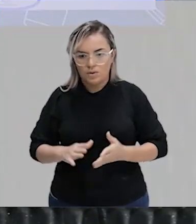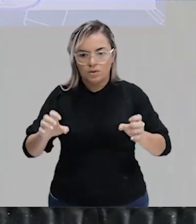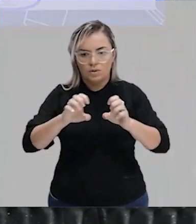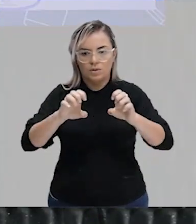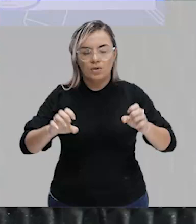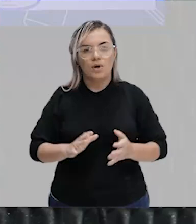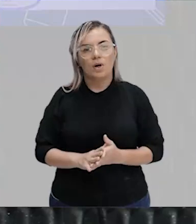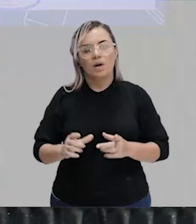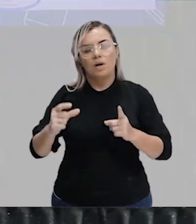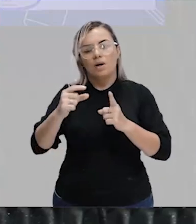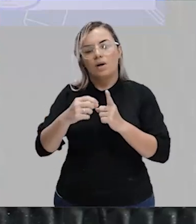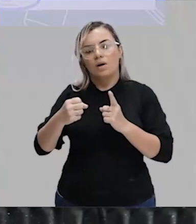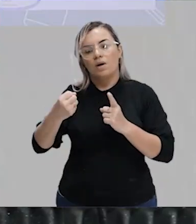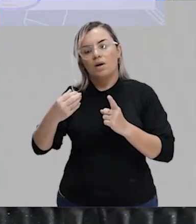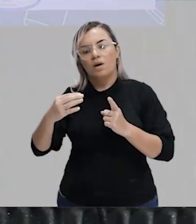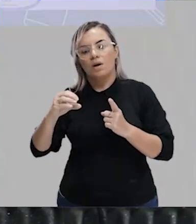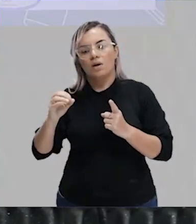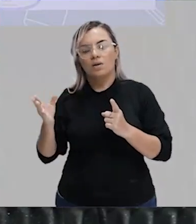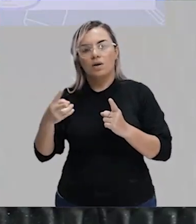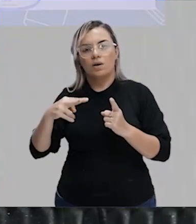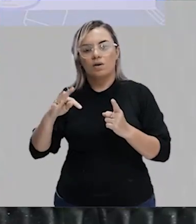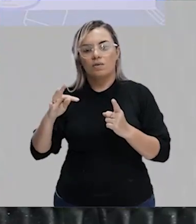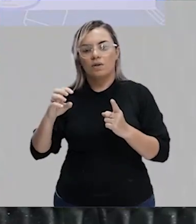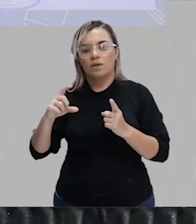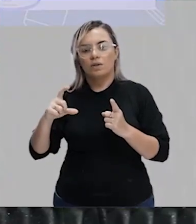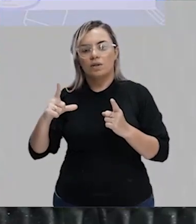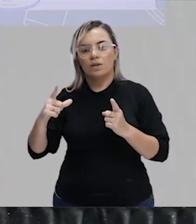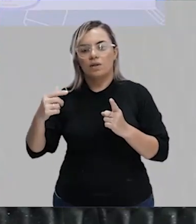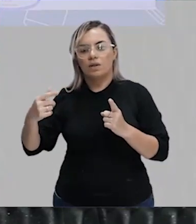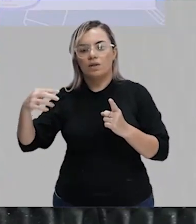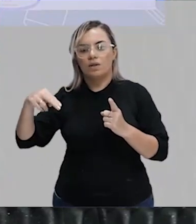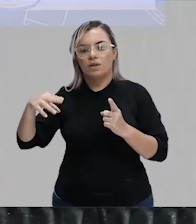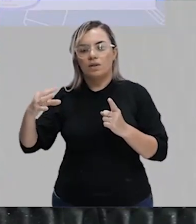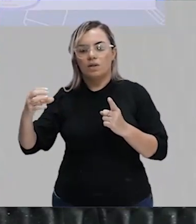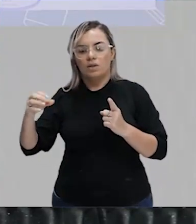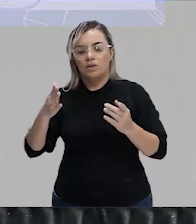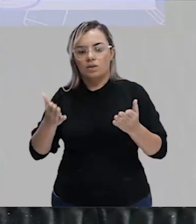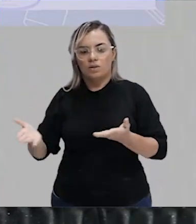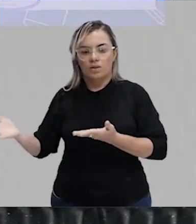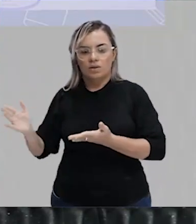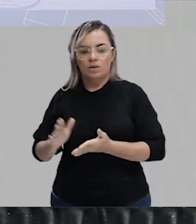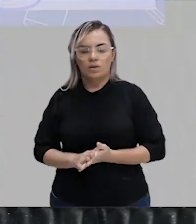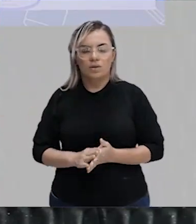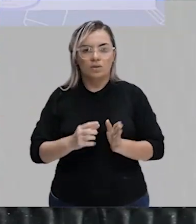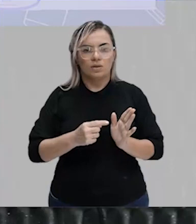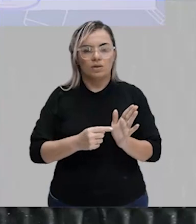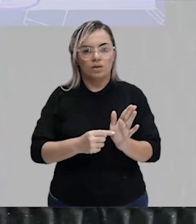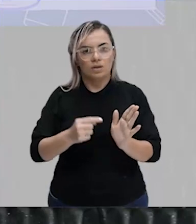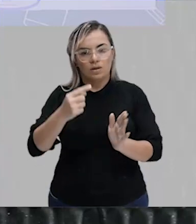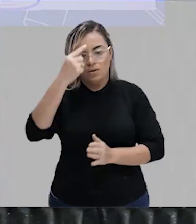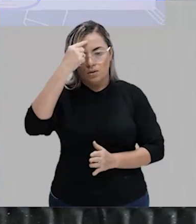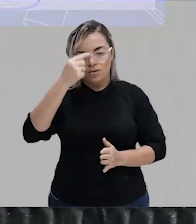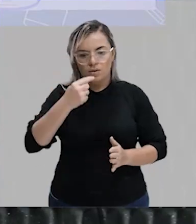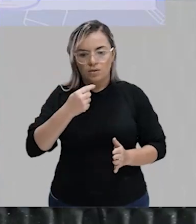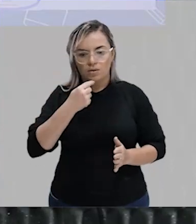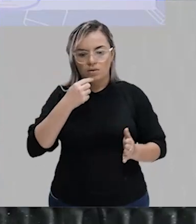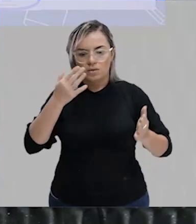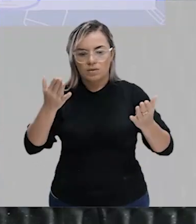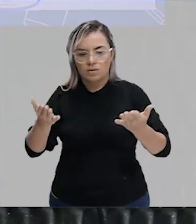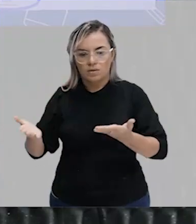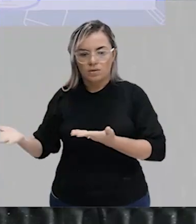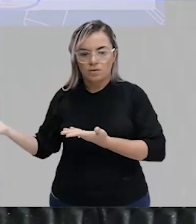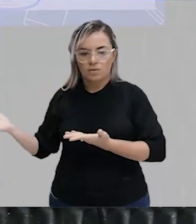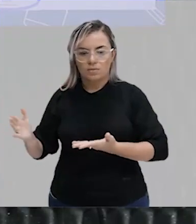A presença do saco vitelínico evidencia a descendência humana a partir do seguinte